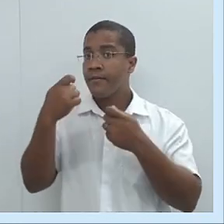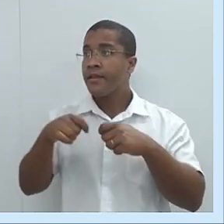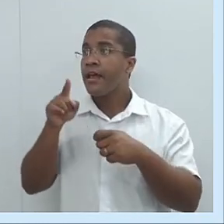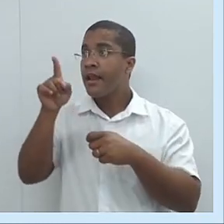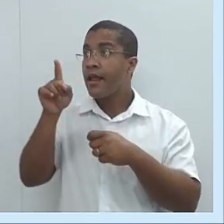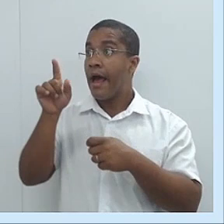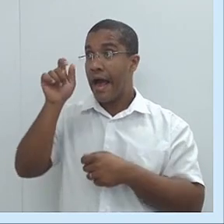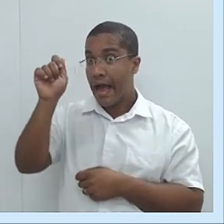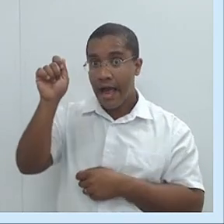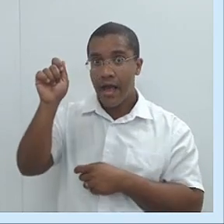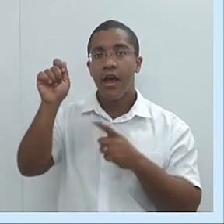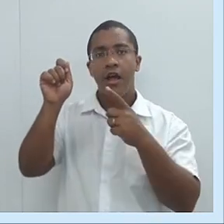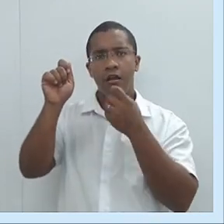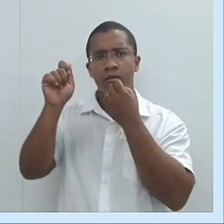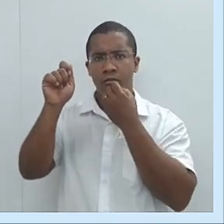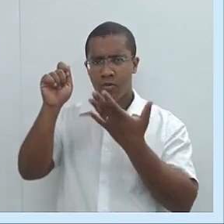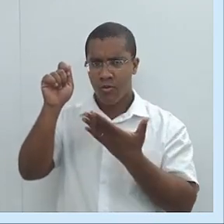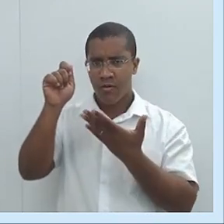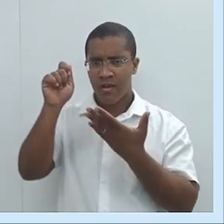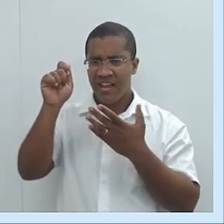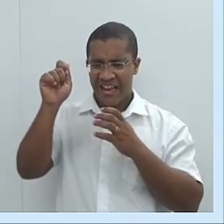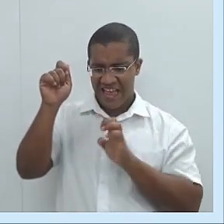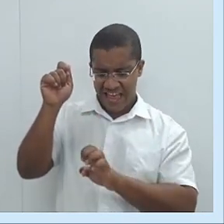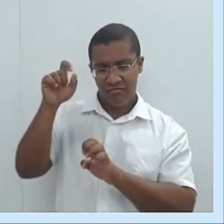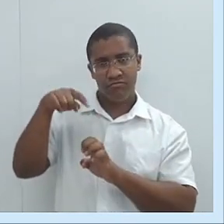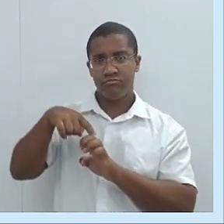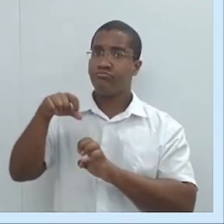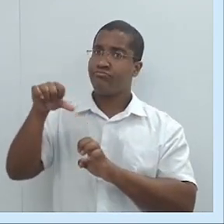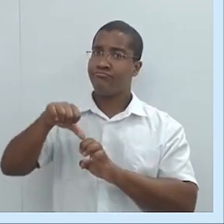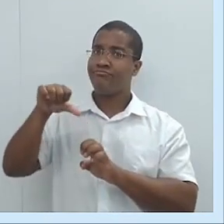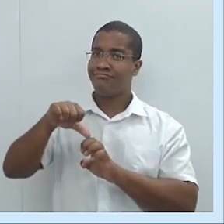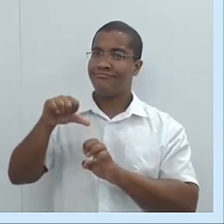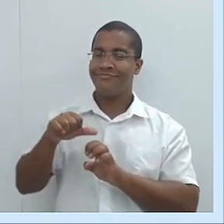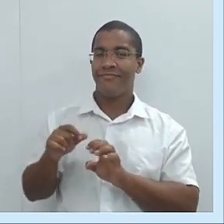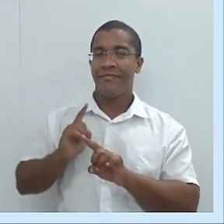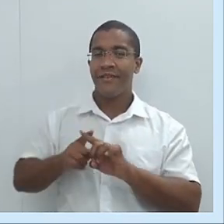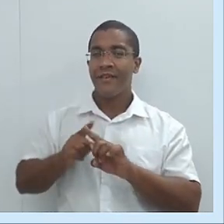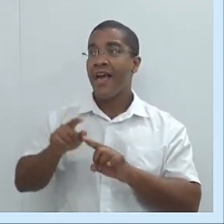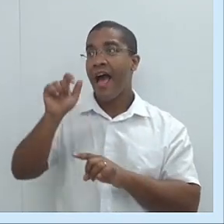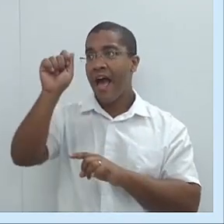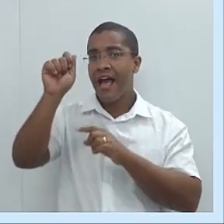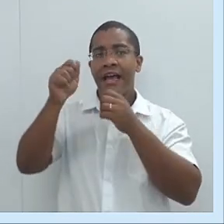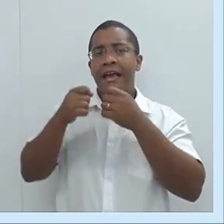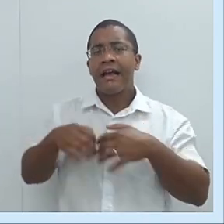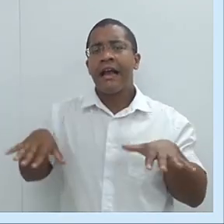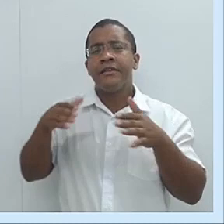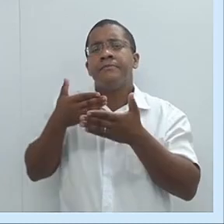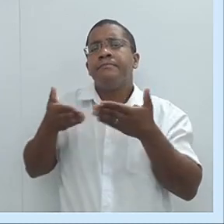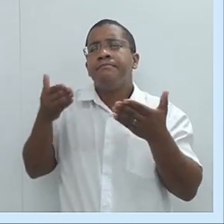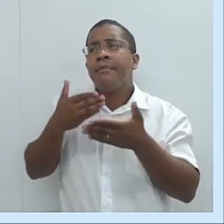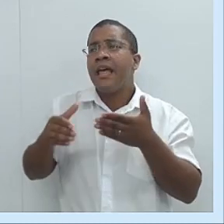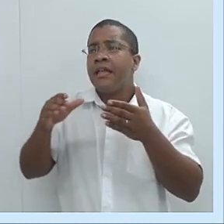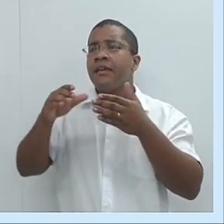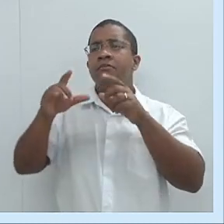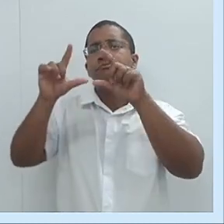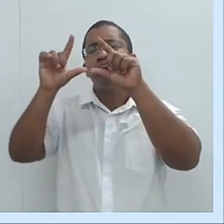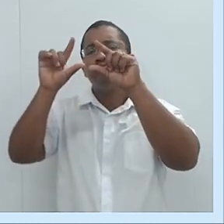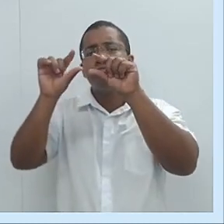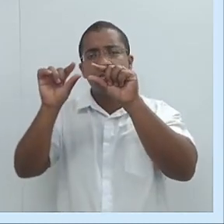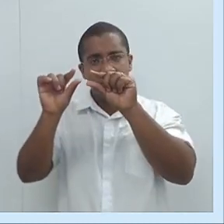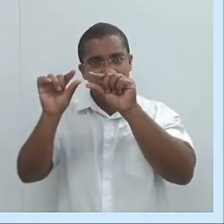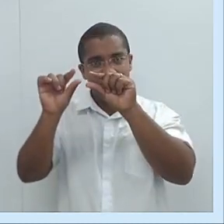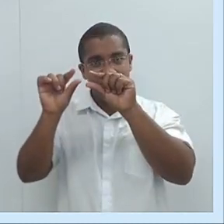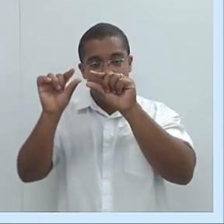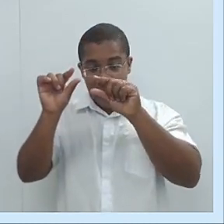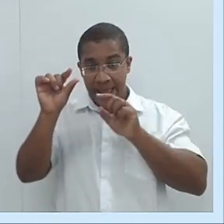tem uma eficiência A do que o nível que tem uma eficiência E. O nível A vai gastar, na realidade, menos